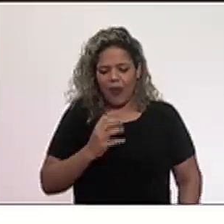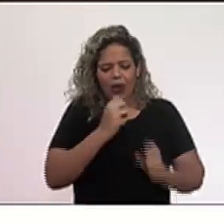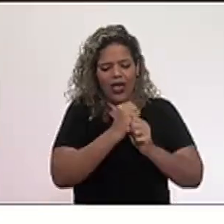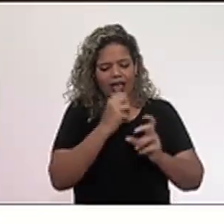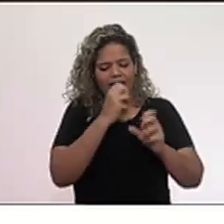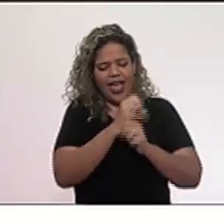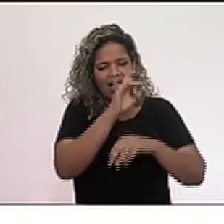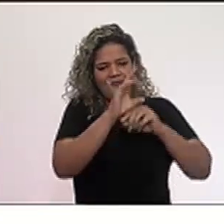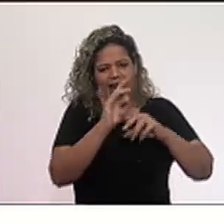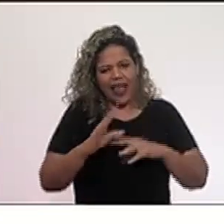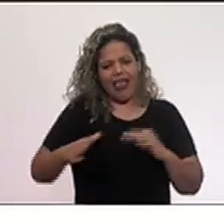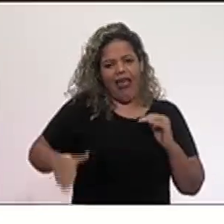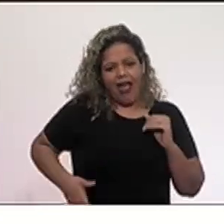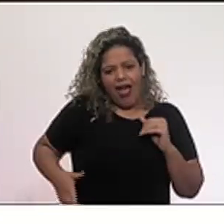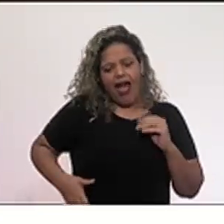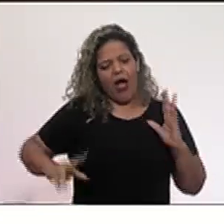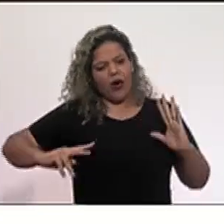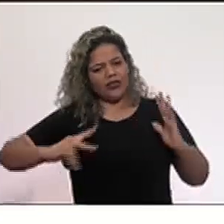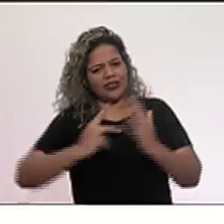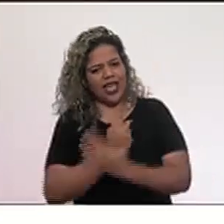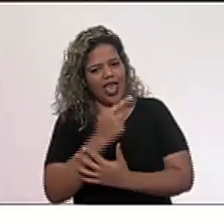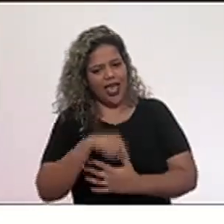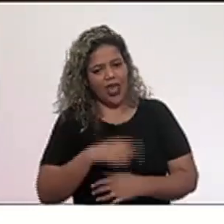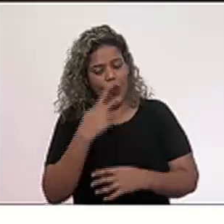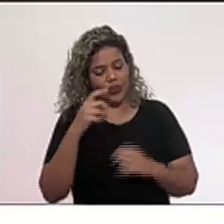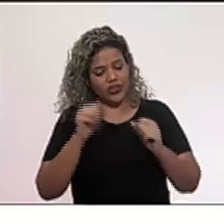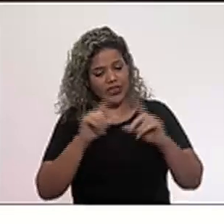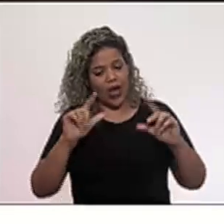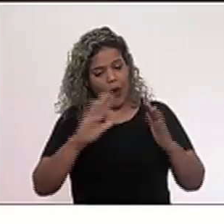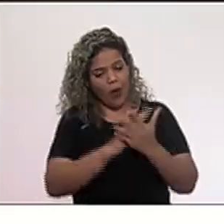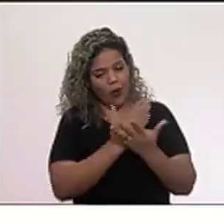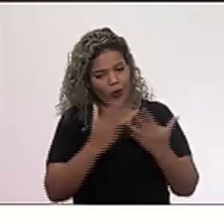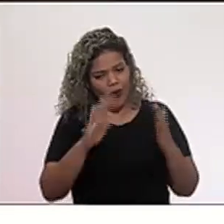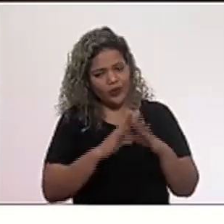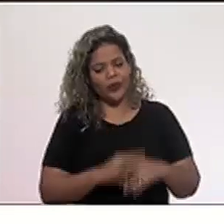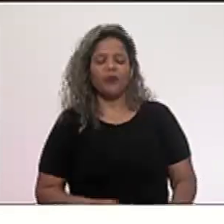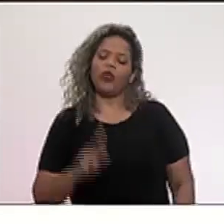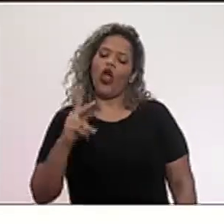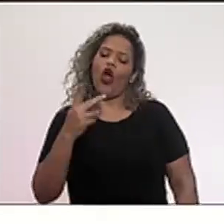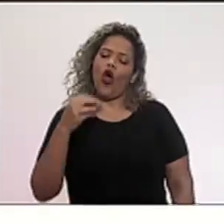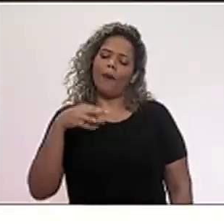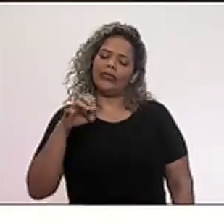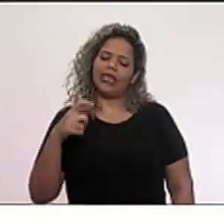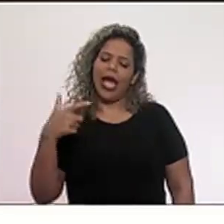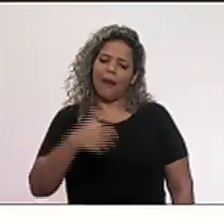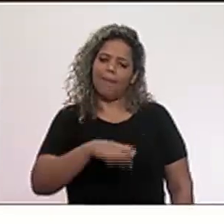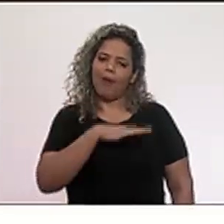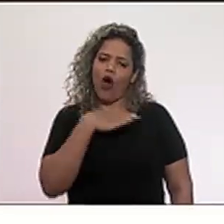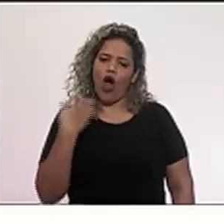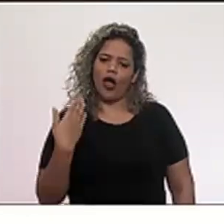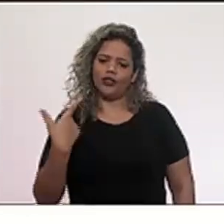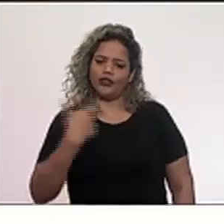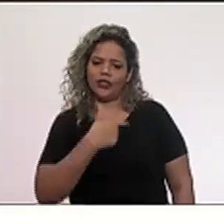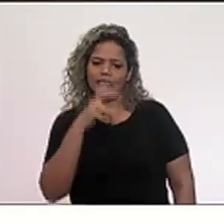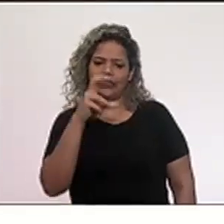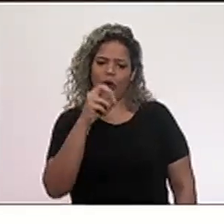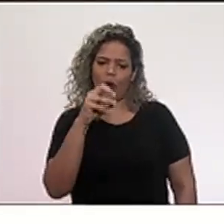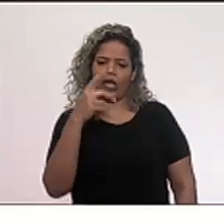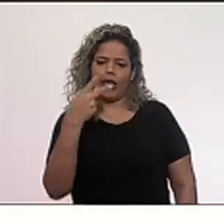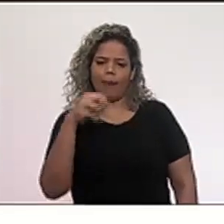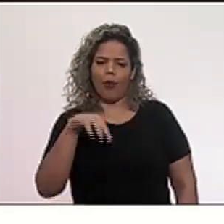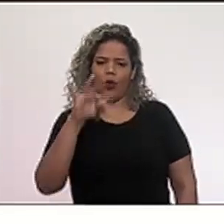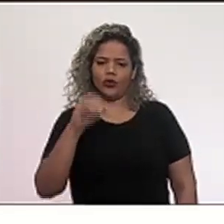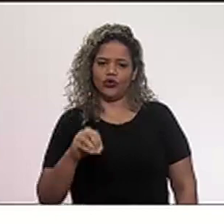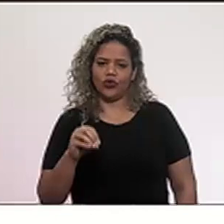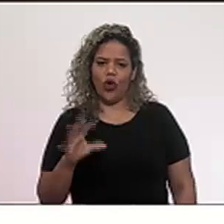crime cometido. E aqui eu destaco alguns: homicídio 50 pontos, homicídio doloso, roubo